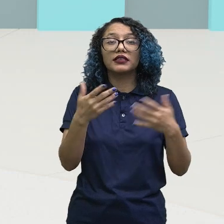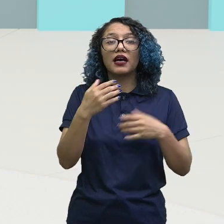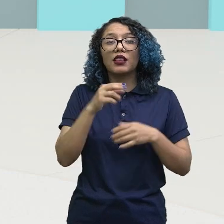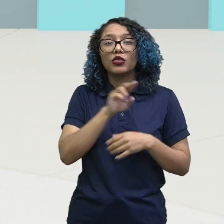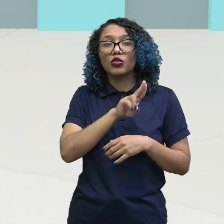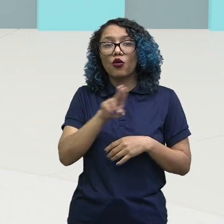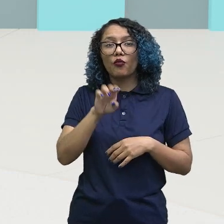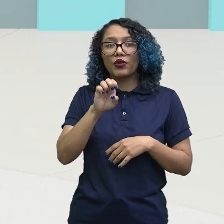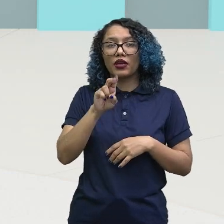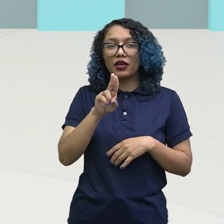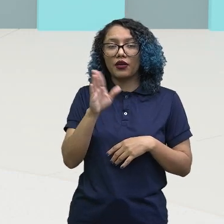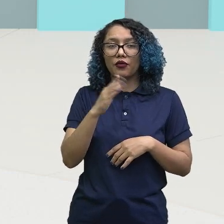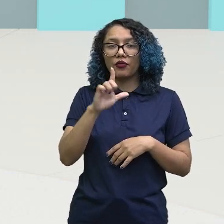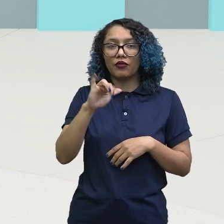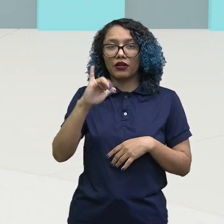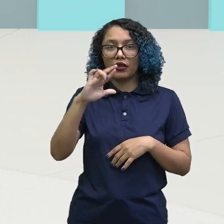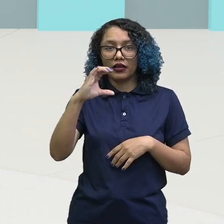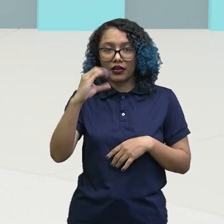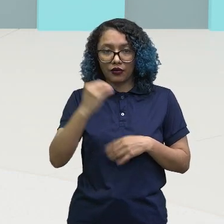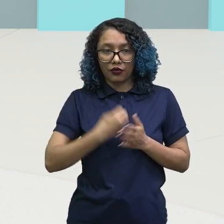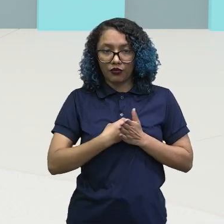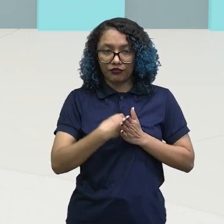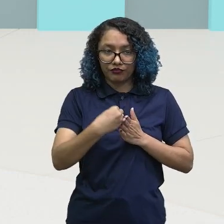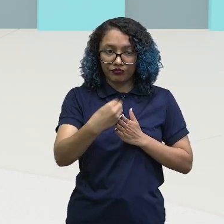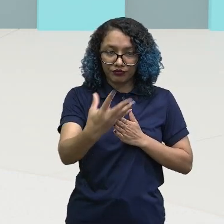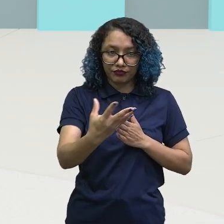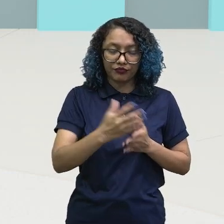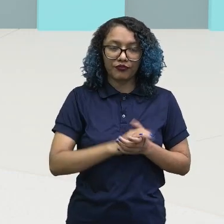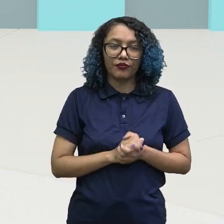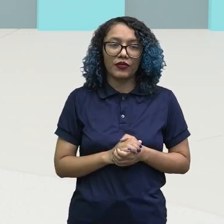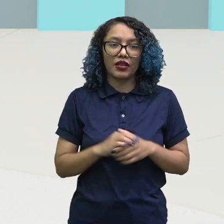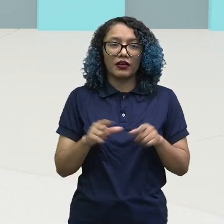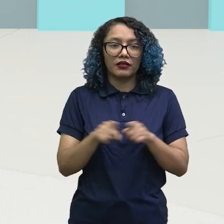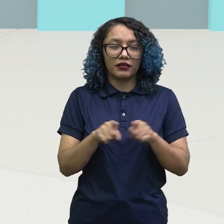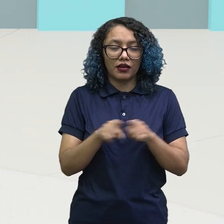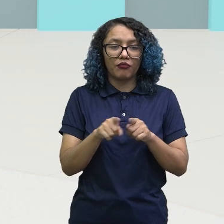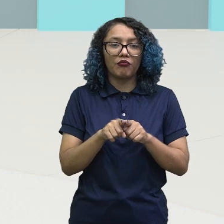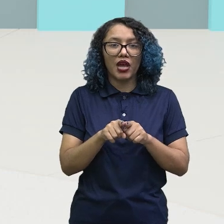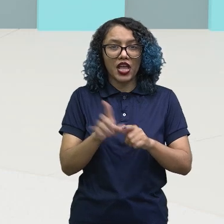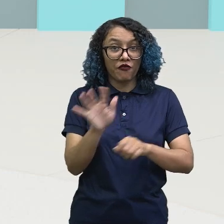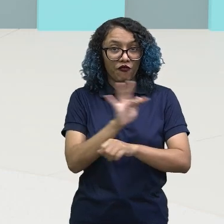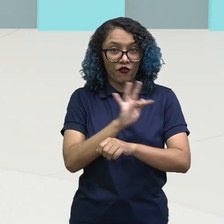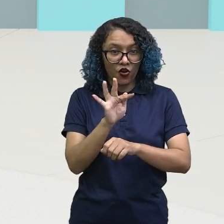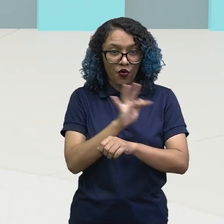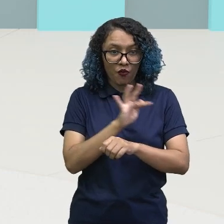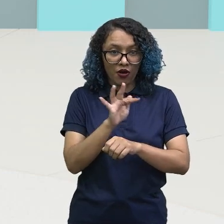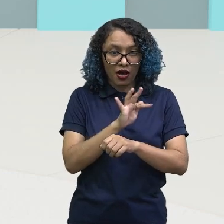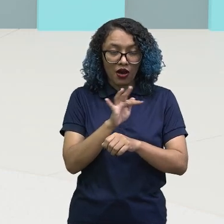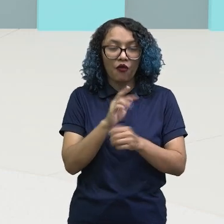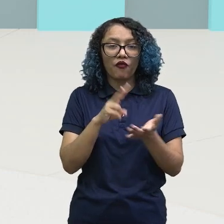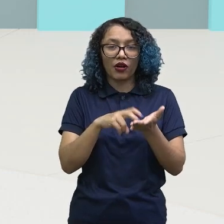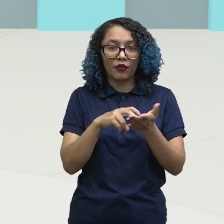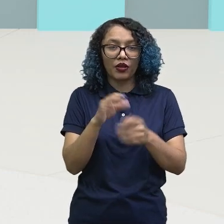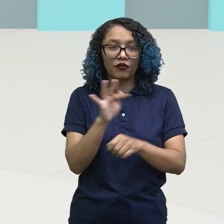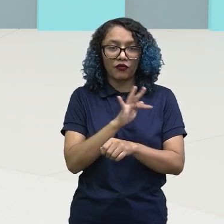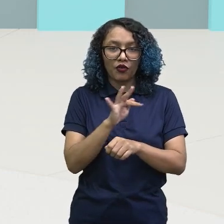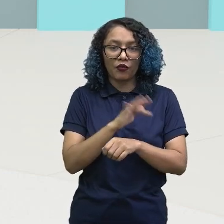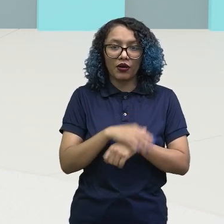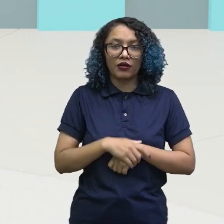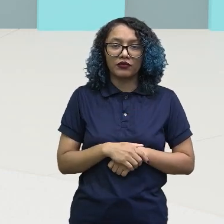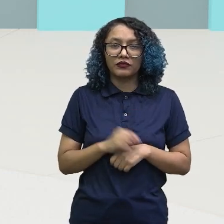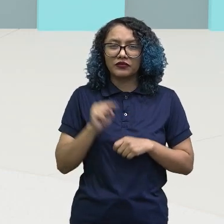rigor formal, vocabulário e estruturas linguísticas muito formais. Tanto que quando você faz a leitura, é